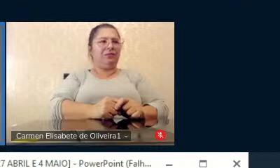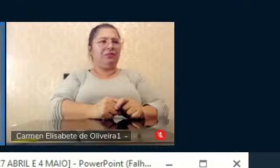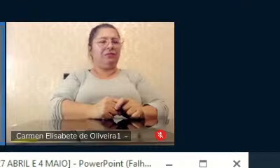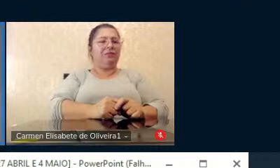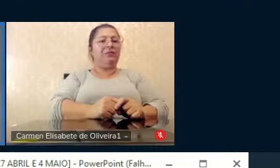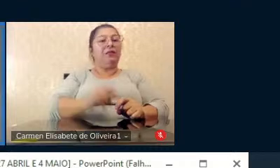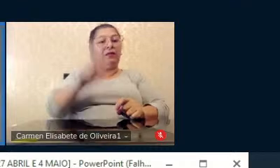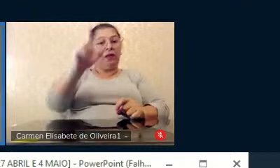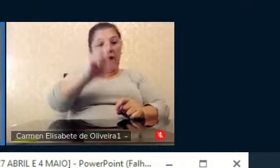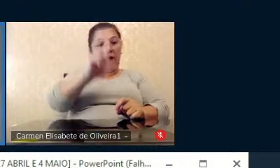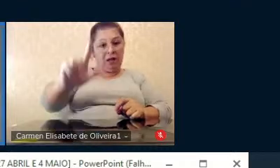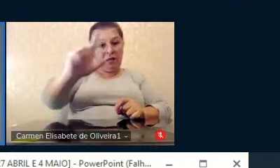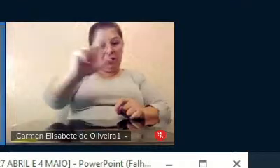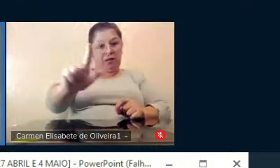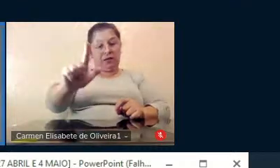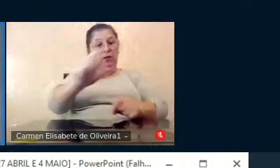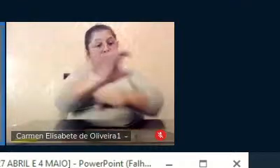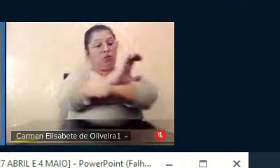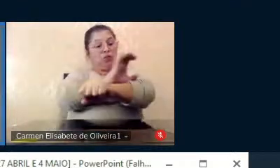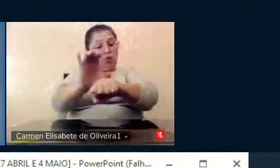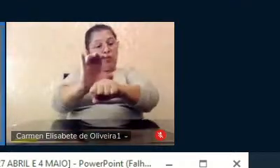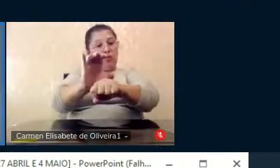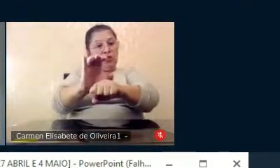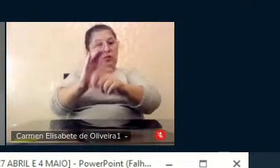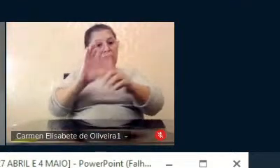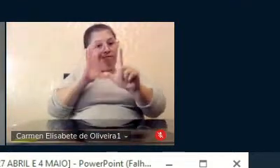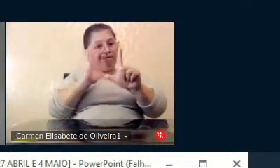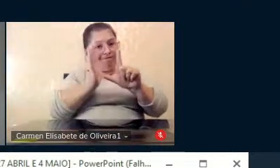A literatura e os cursos de letras libras.